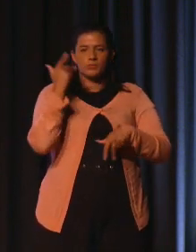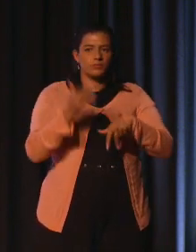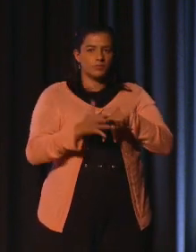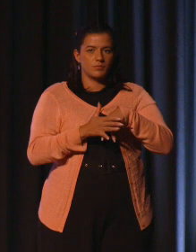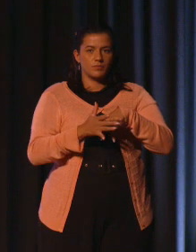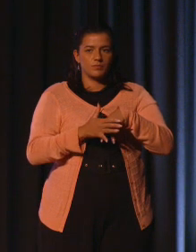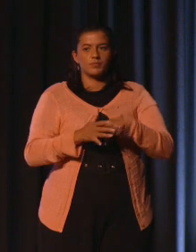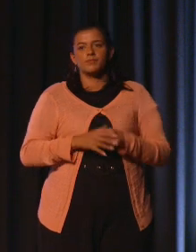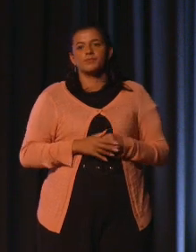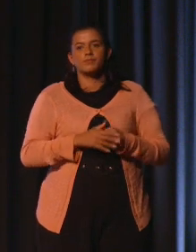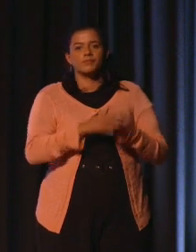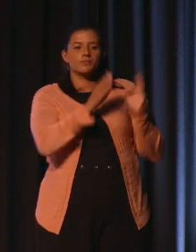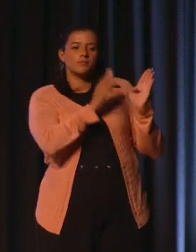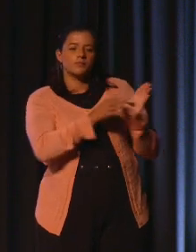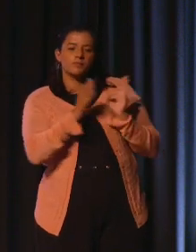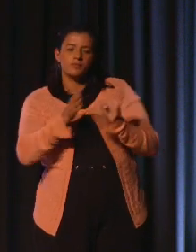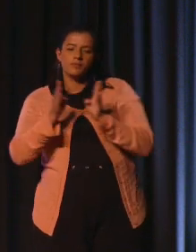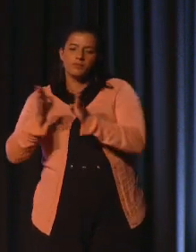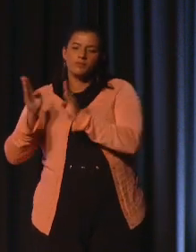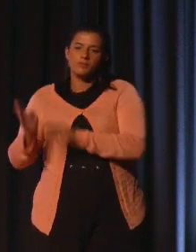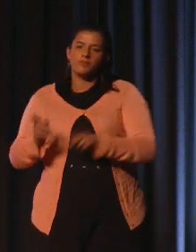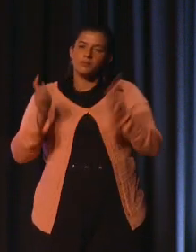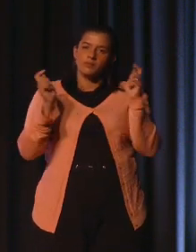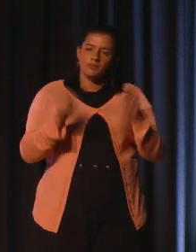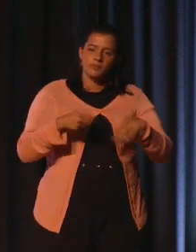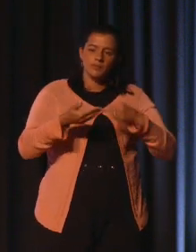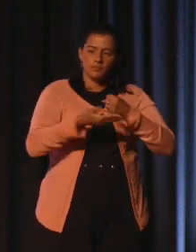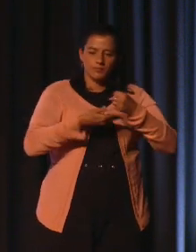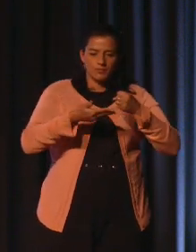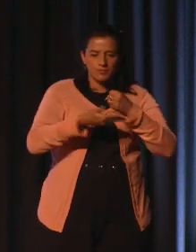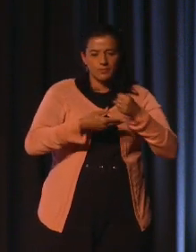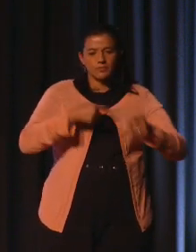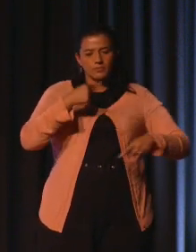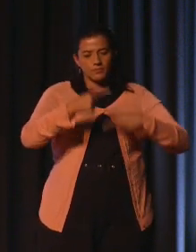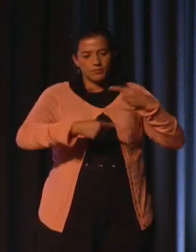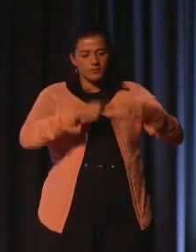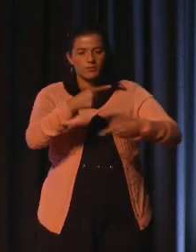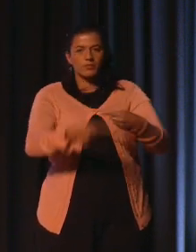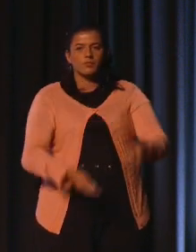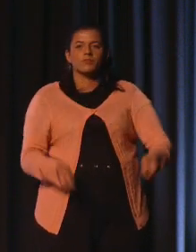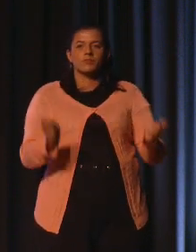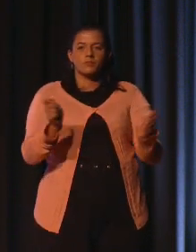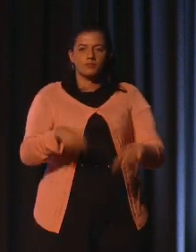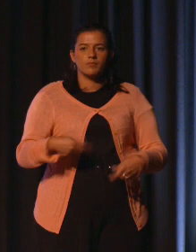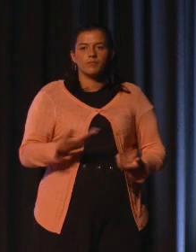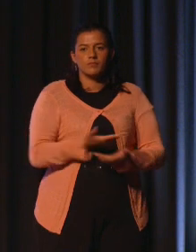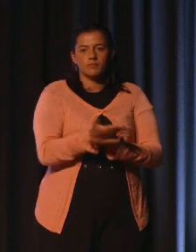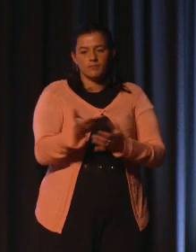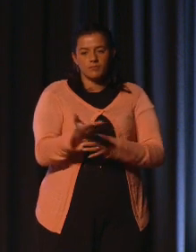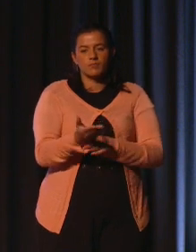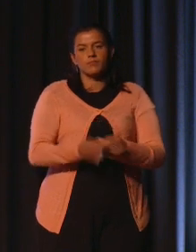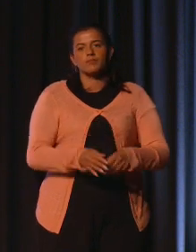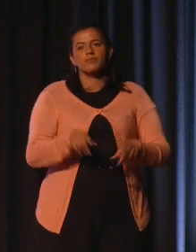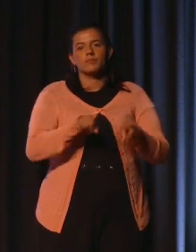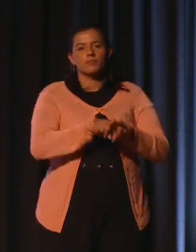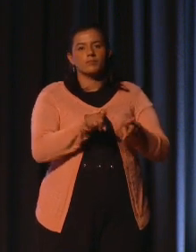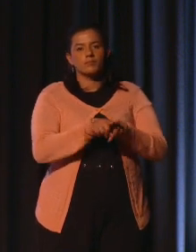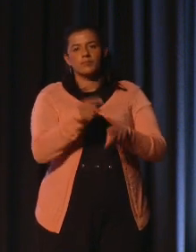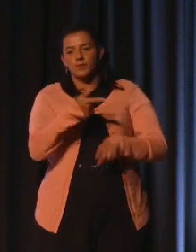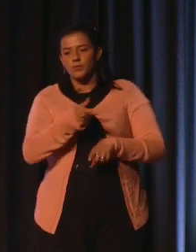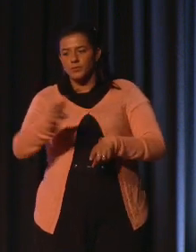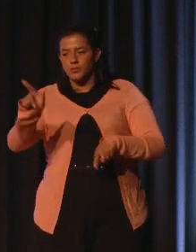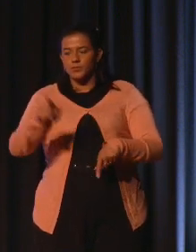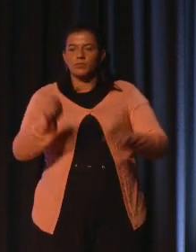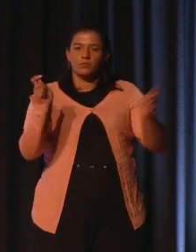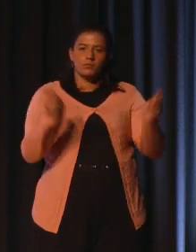desses pilares, a gente coloca como uma base o ciclo logístico da assistência farmacêutica, tá? E um outro pilar